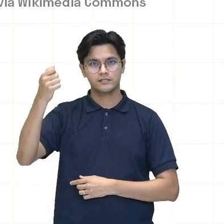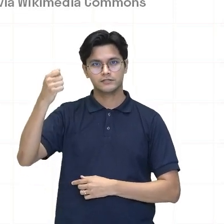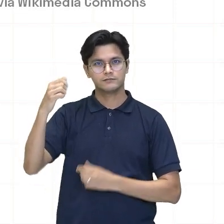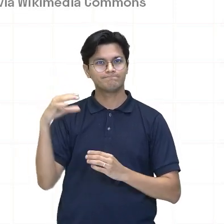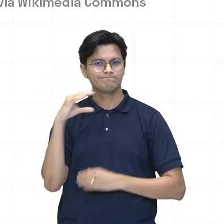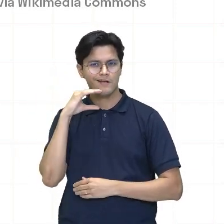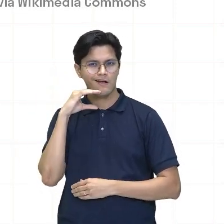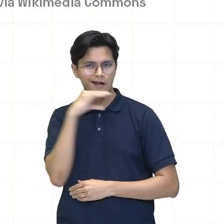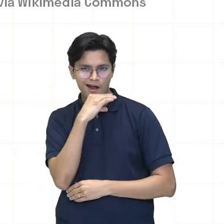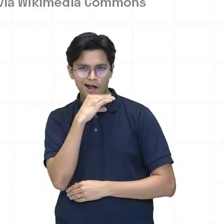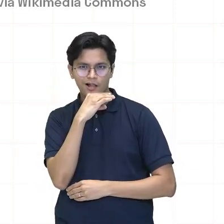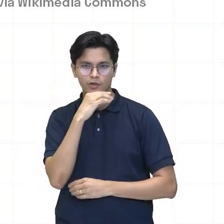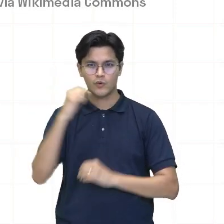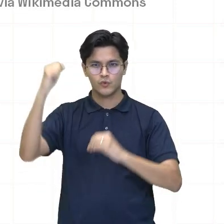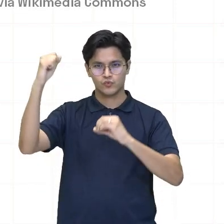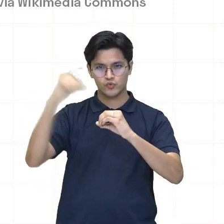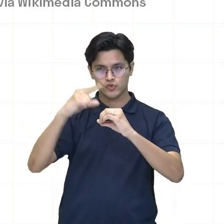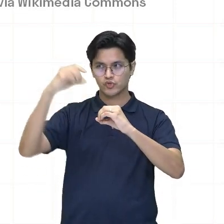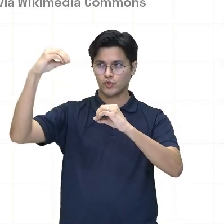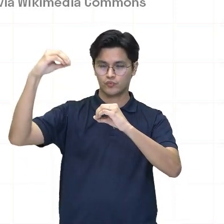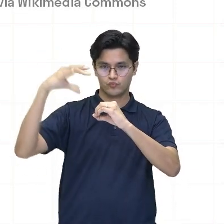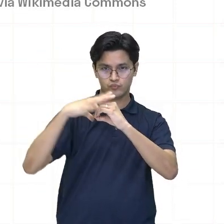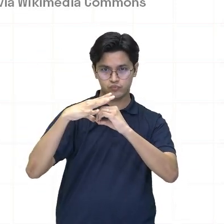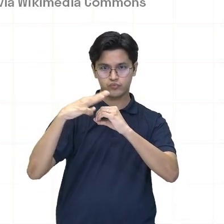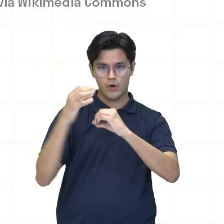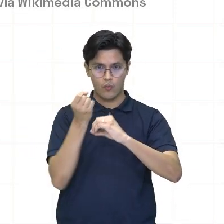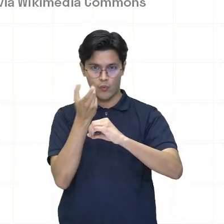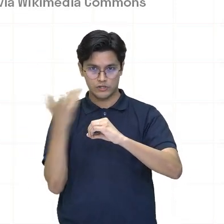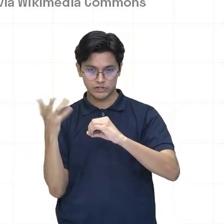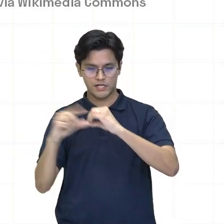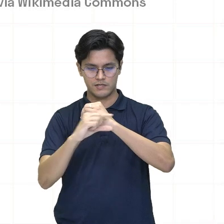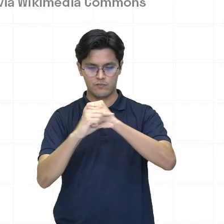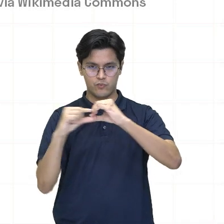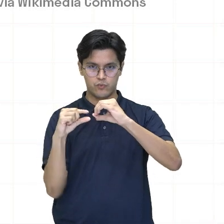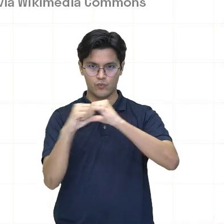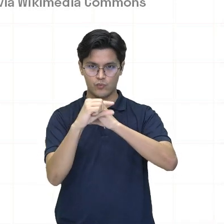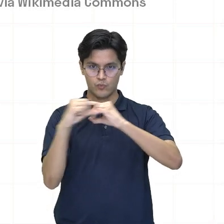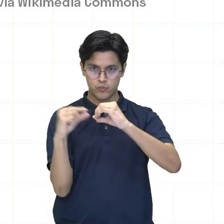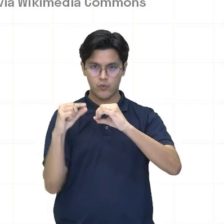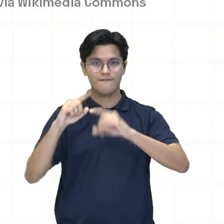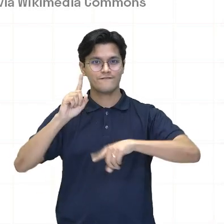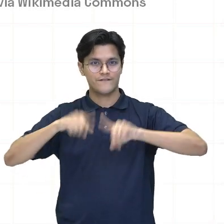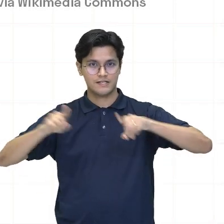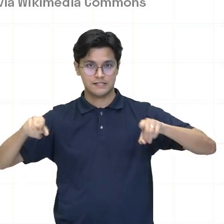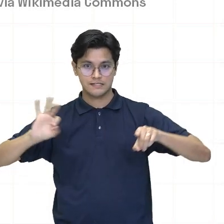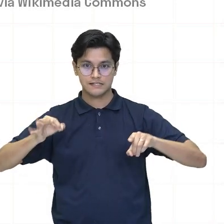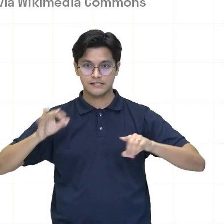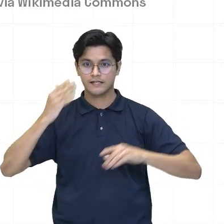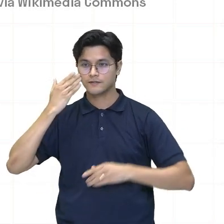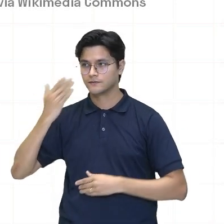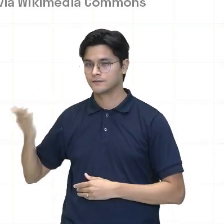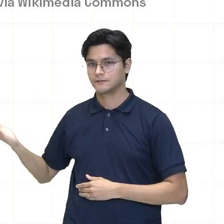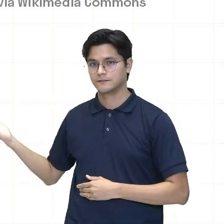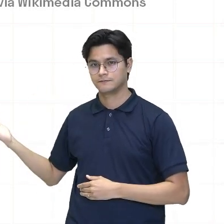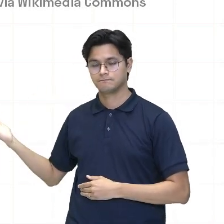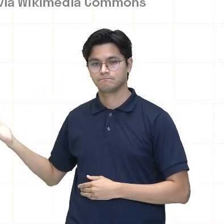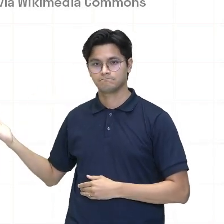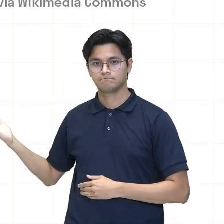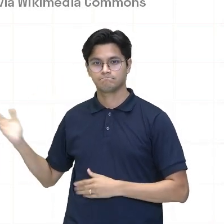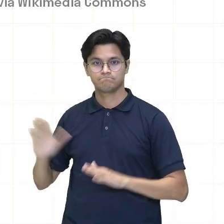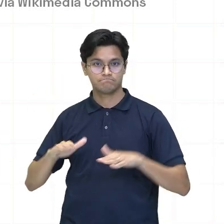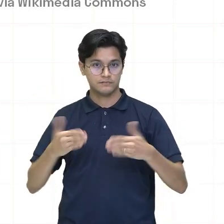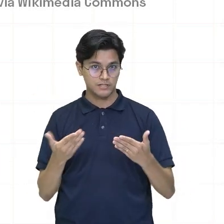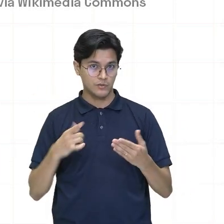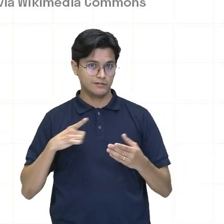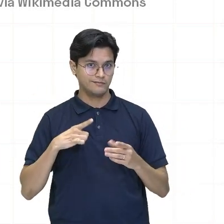solar, né? Então, essas zonas, elas estão aí localizadas, é uma forma de divisão